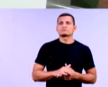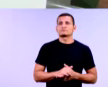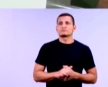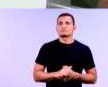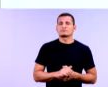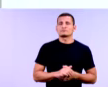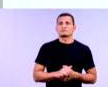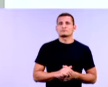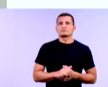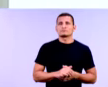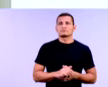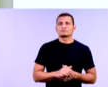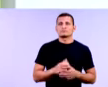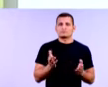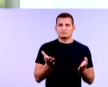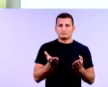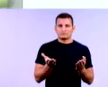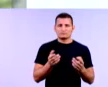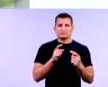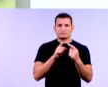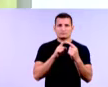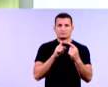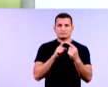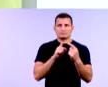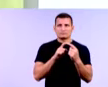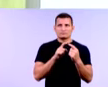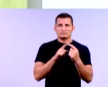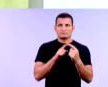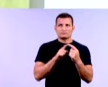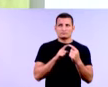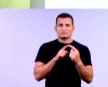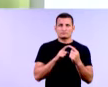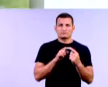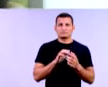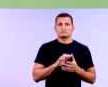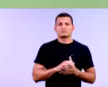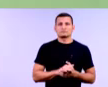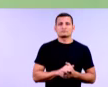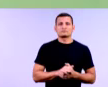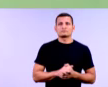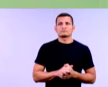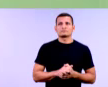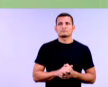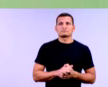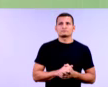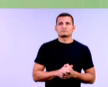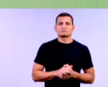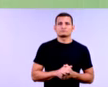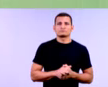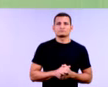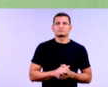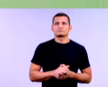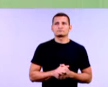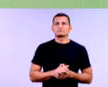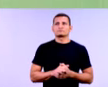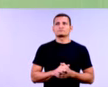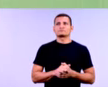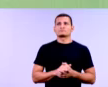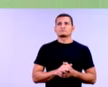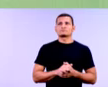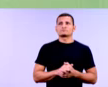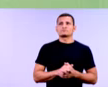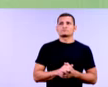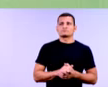E agora, concordância, que aí nós vamos chegar no anexo e na anexa também. Olha, complete os espaços com